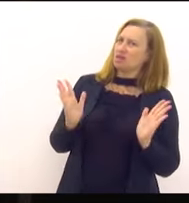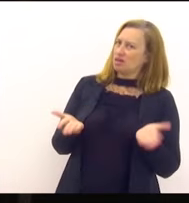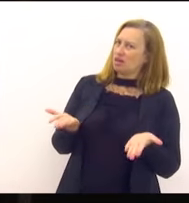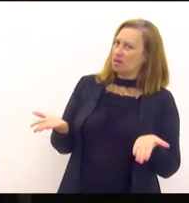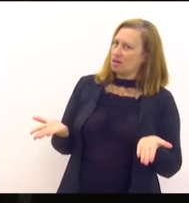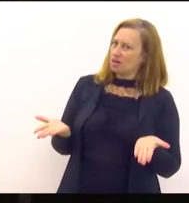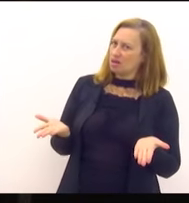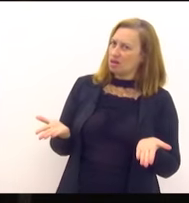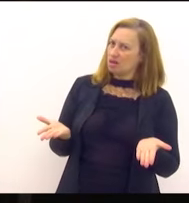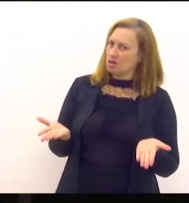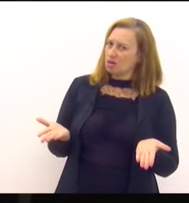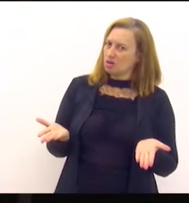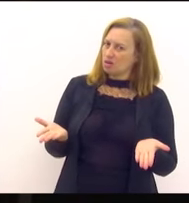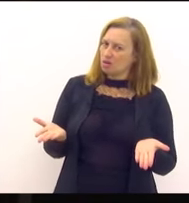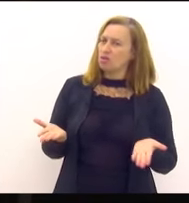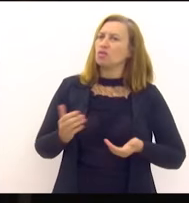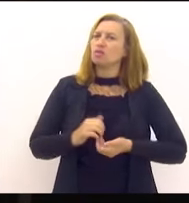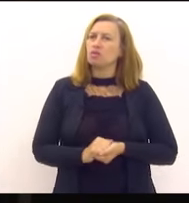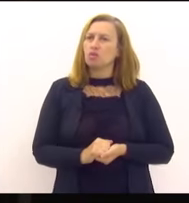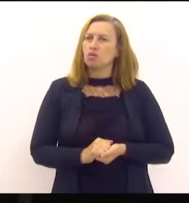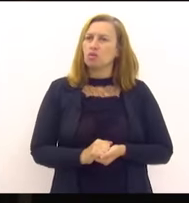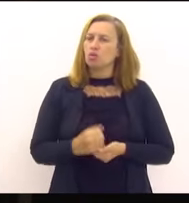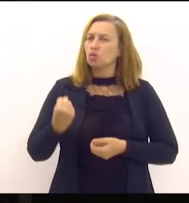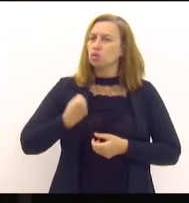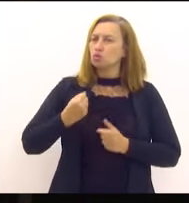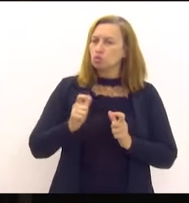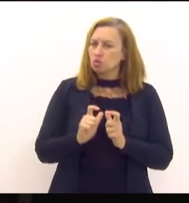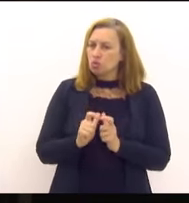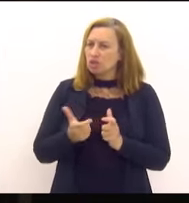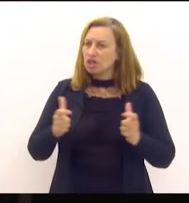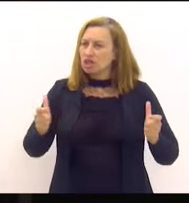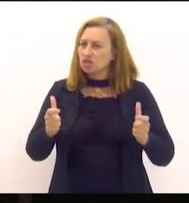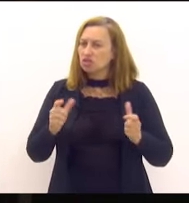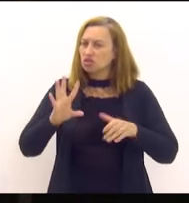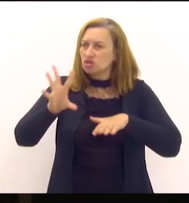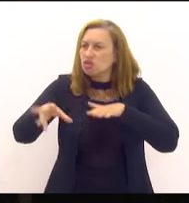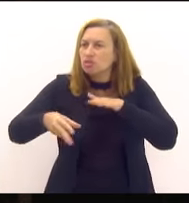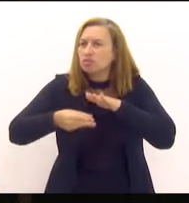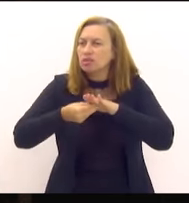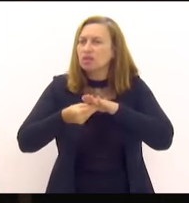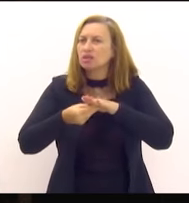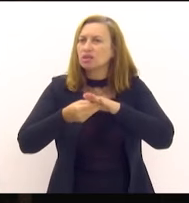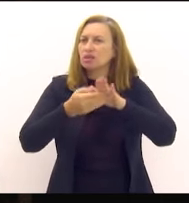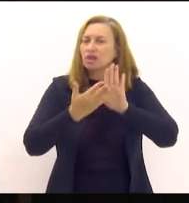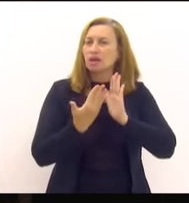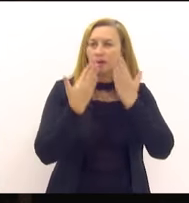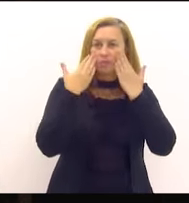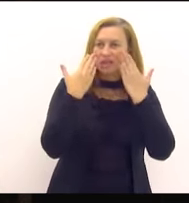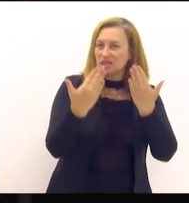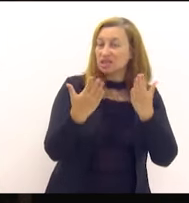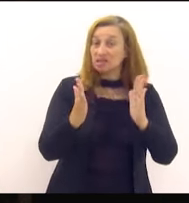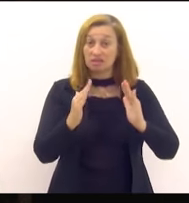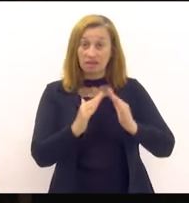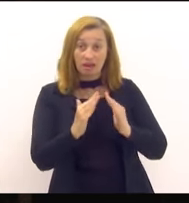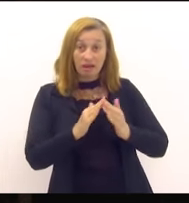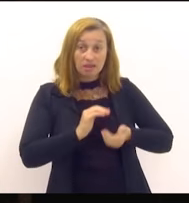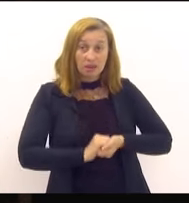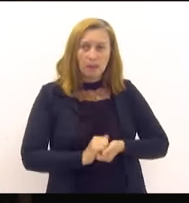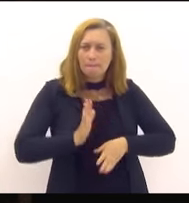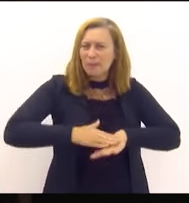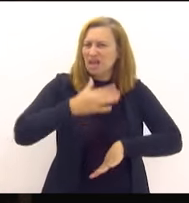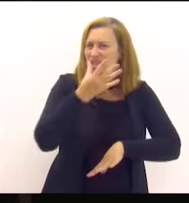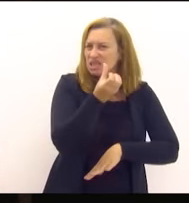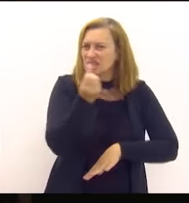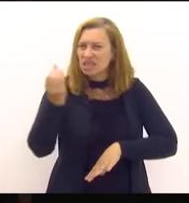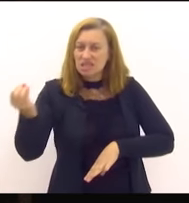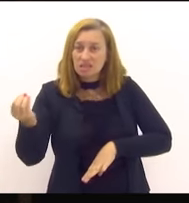recorde na história do parlamento, o maior volume de emendas apresentados numa proposição nessa casa, mais de